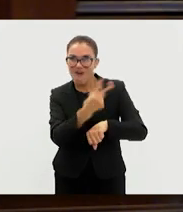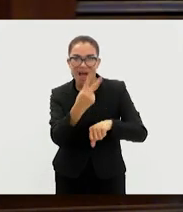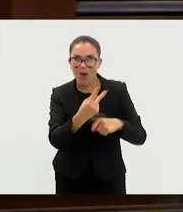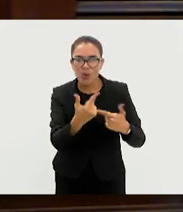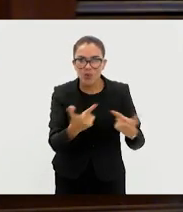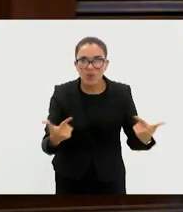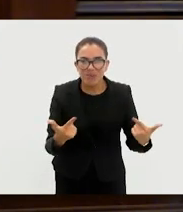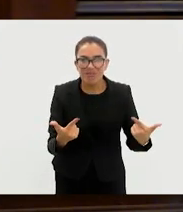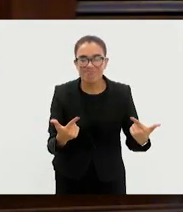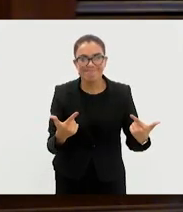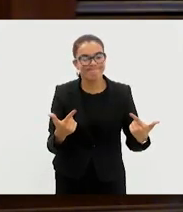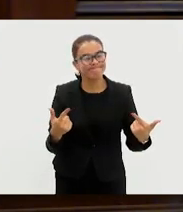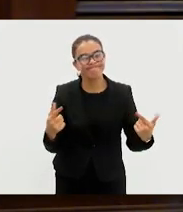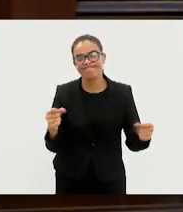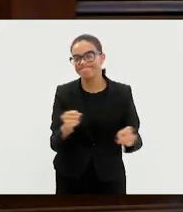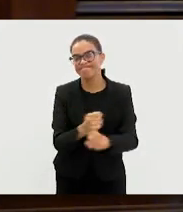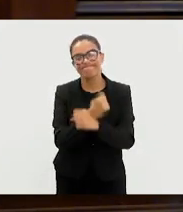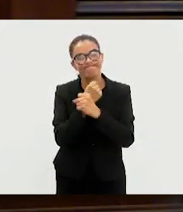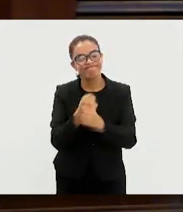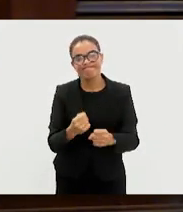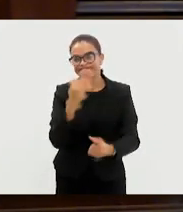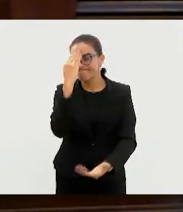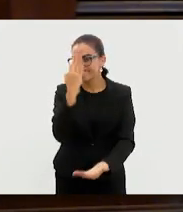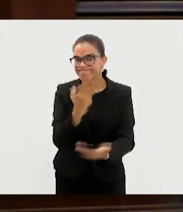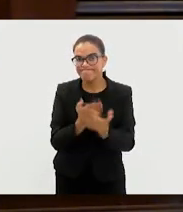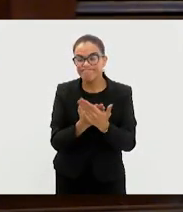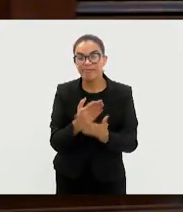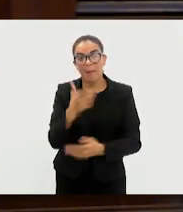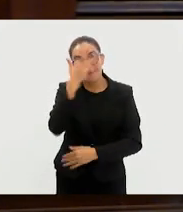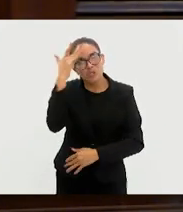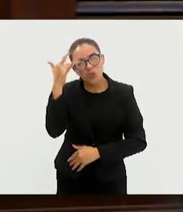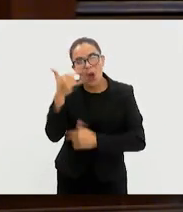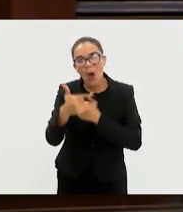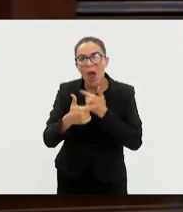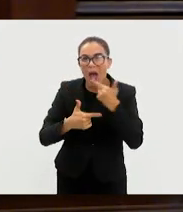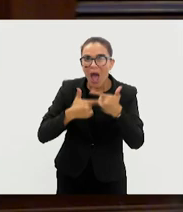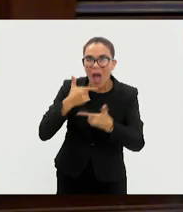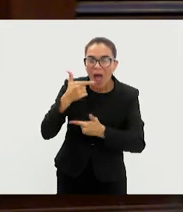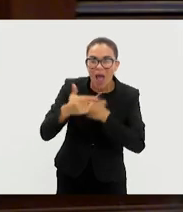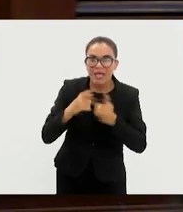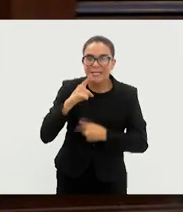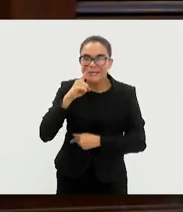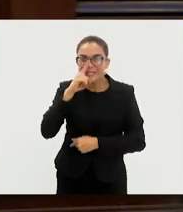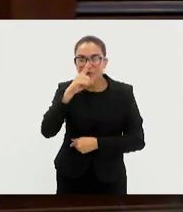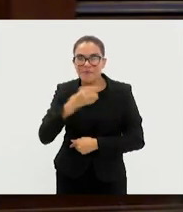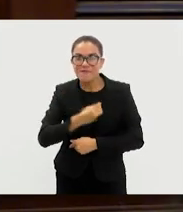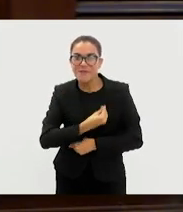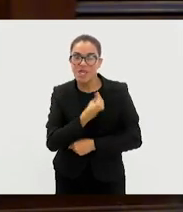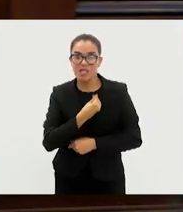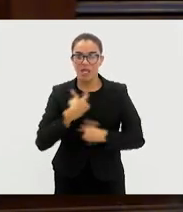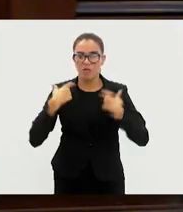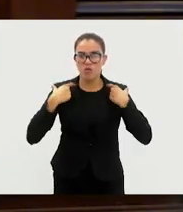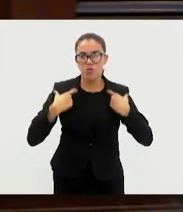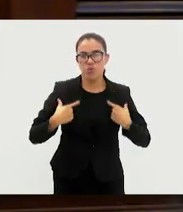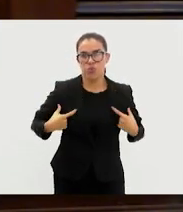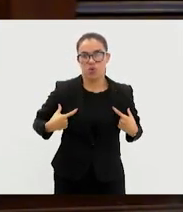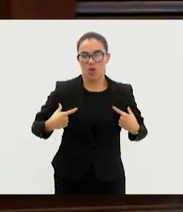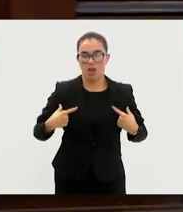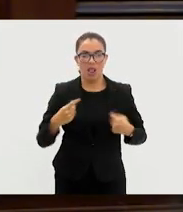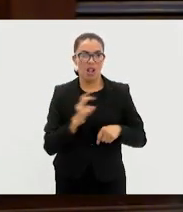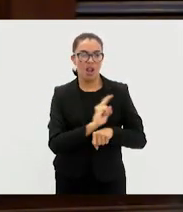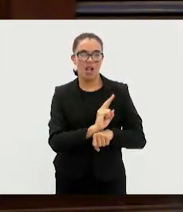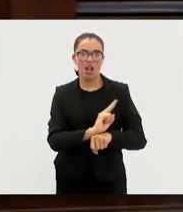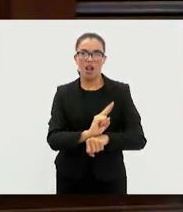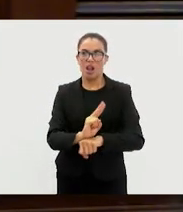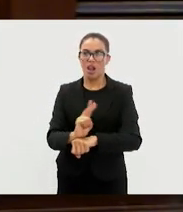Inacreditável. São os caras que estão na rua nos defendendo, o segurança presente. Eu não sei por